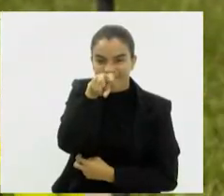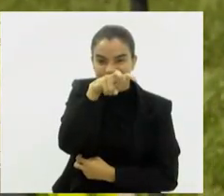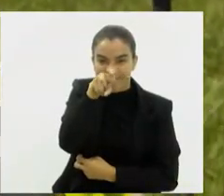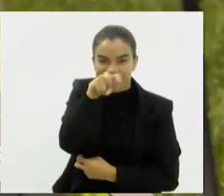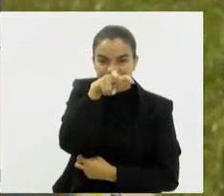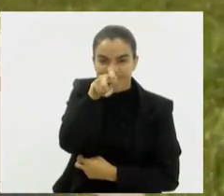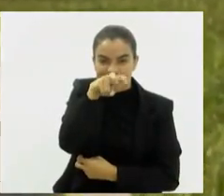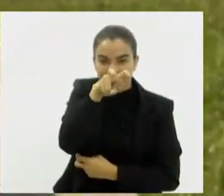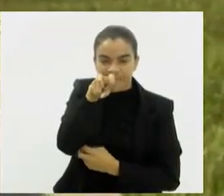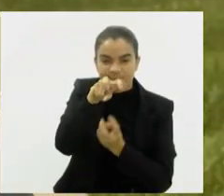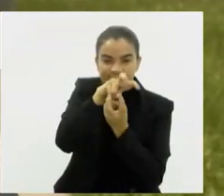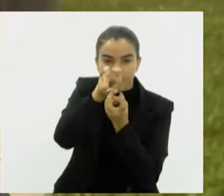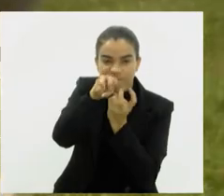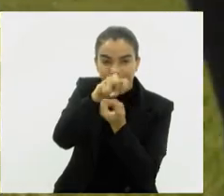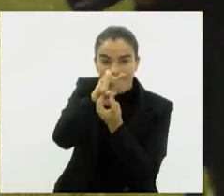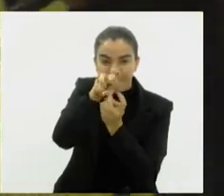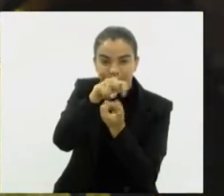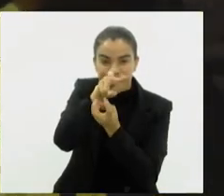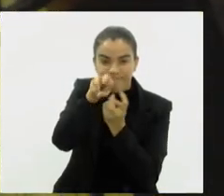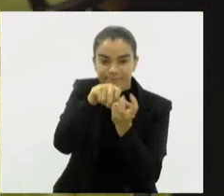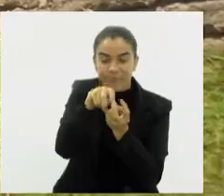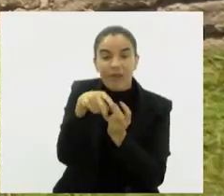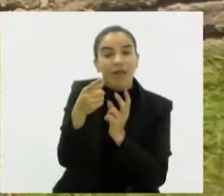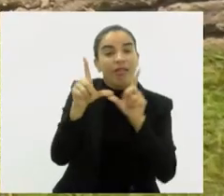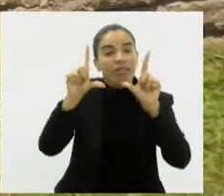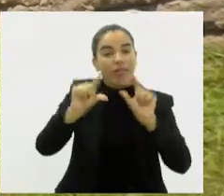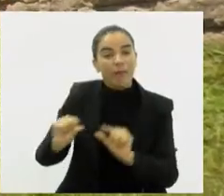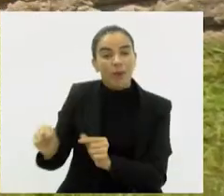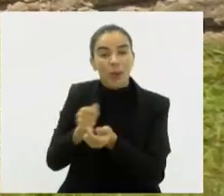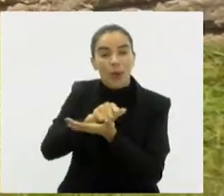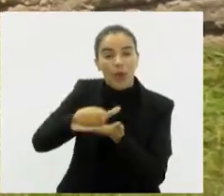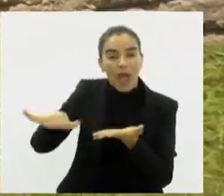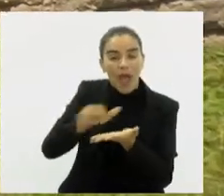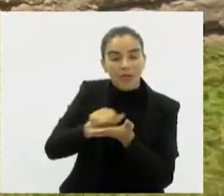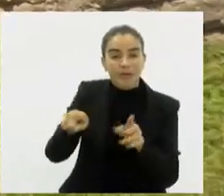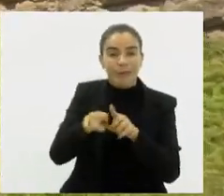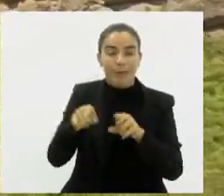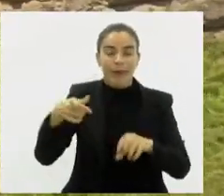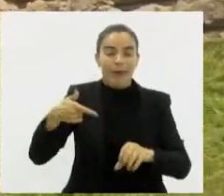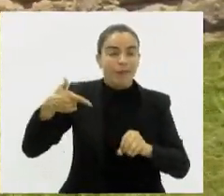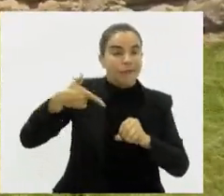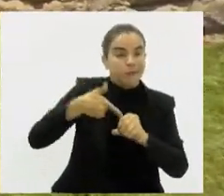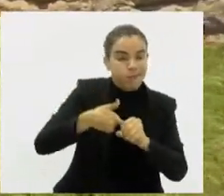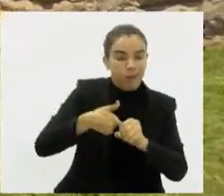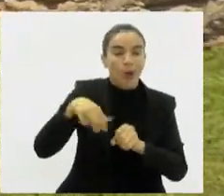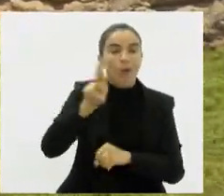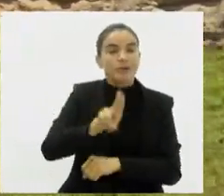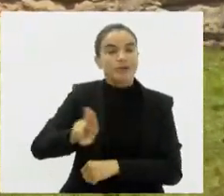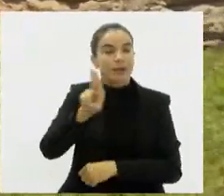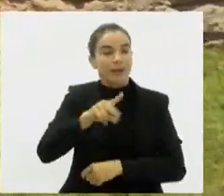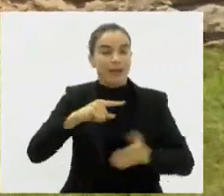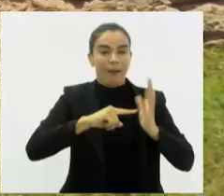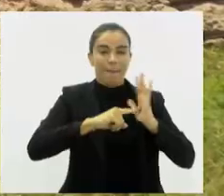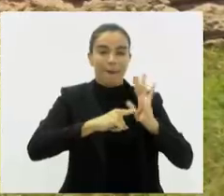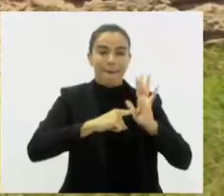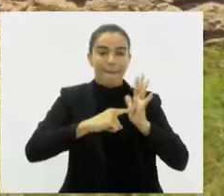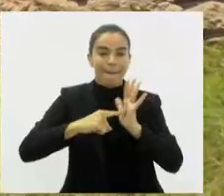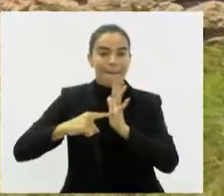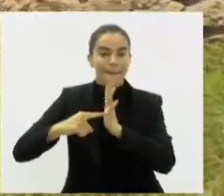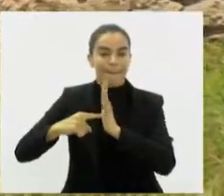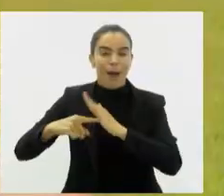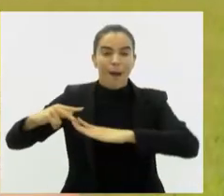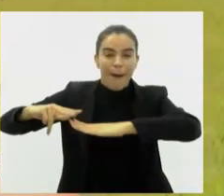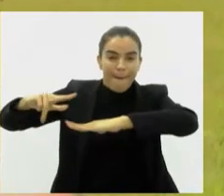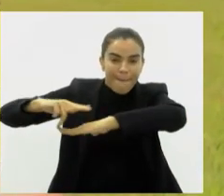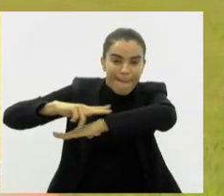A estrela ajuda a reduzir gastos e diminuir o consumo de combustíveis fósseis usados em equipamentos motorizados para cortar